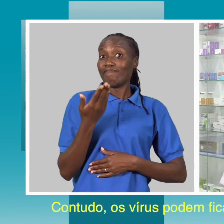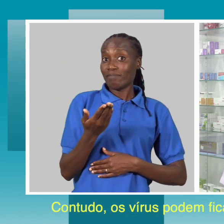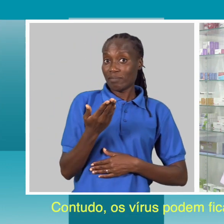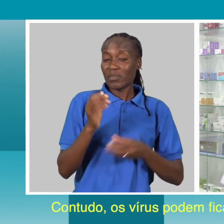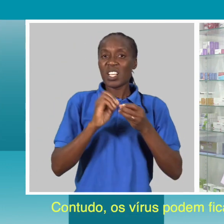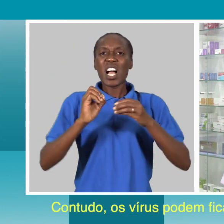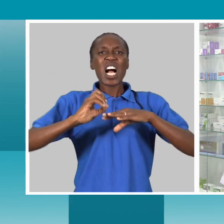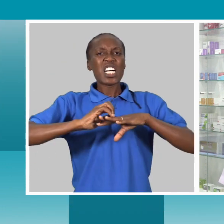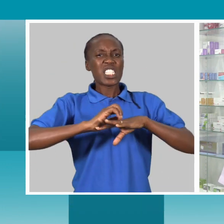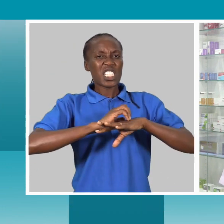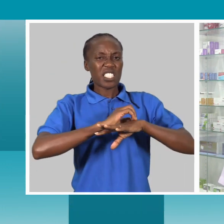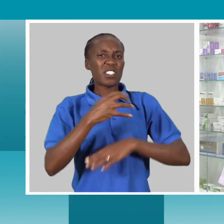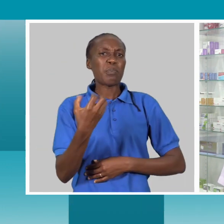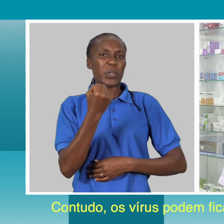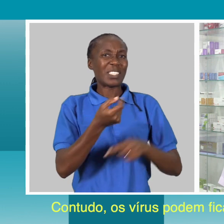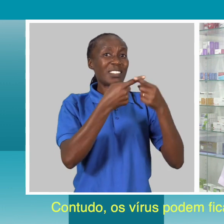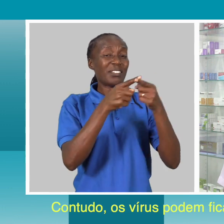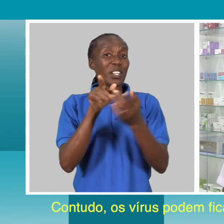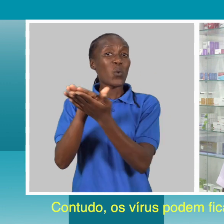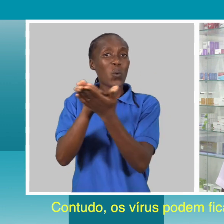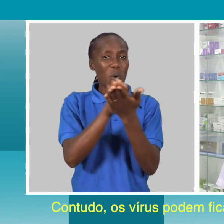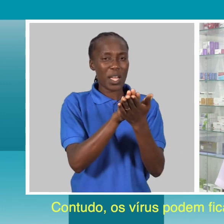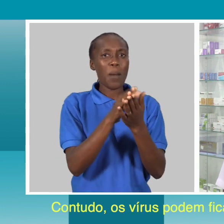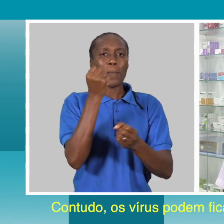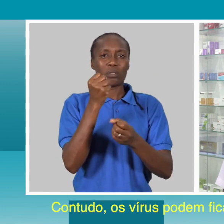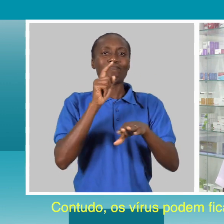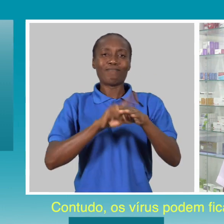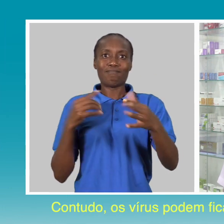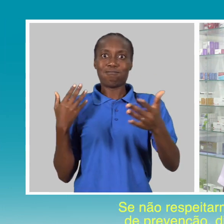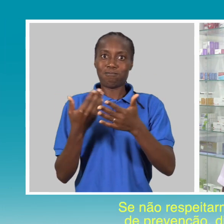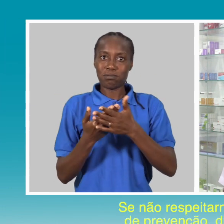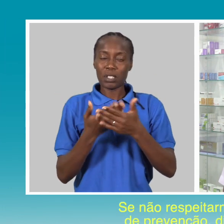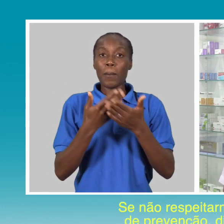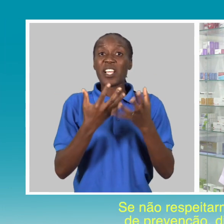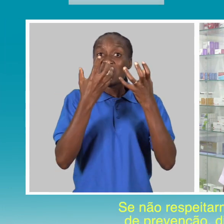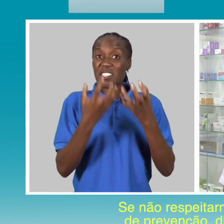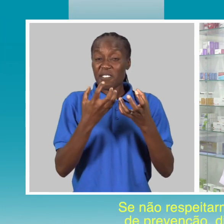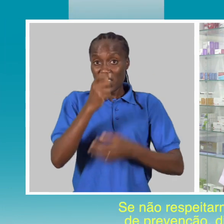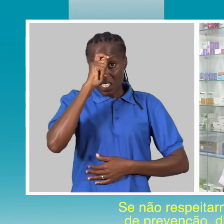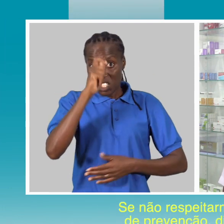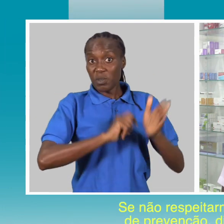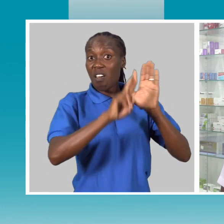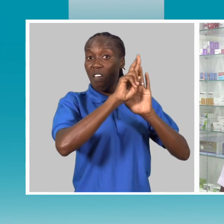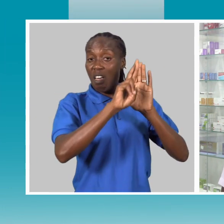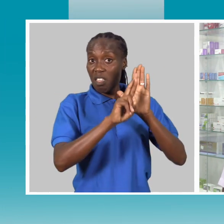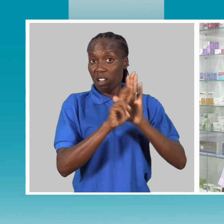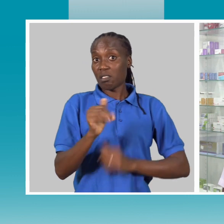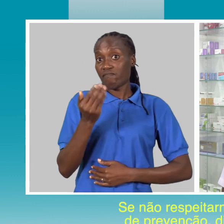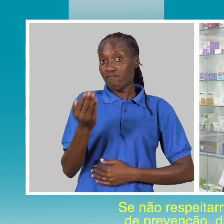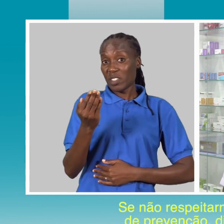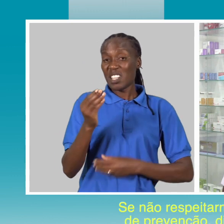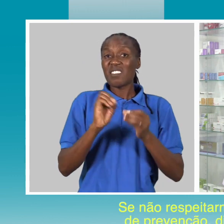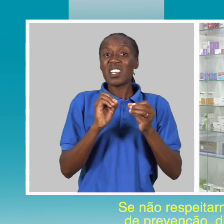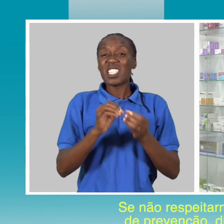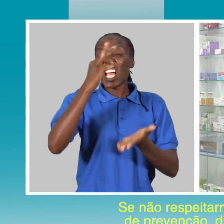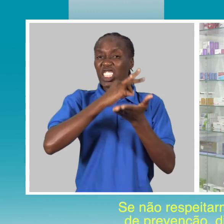os vírus podem ficar nas superfícies por muito tempo. Se não respeitarmos as regras básicas de higiene,